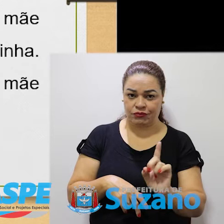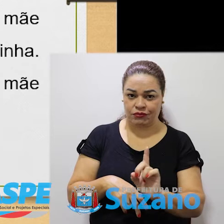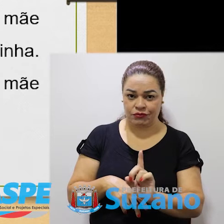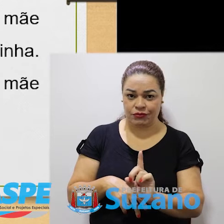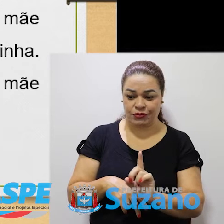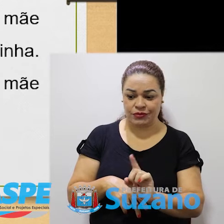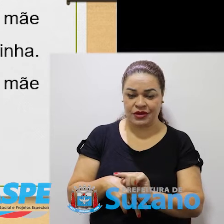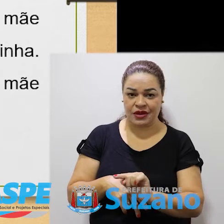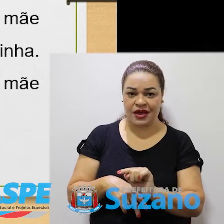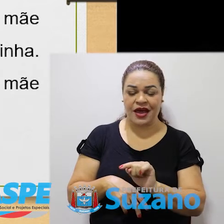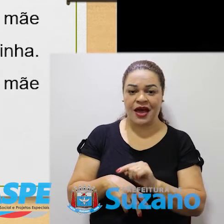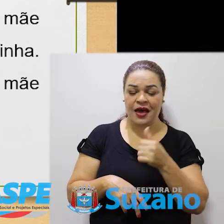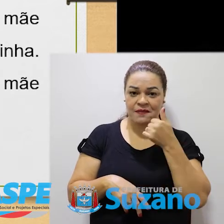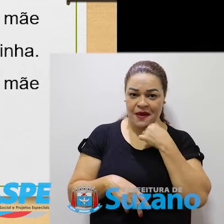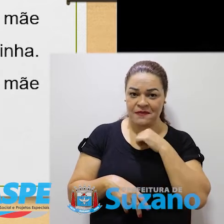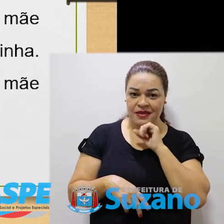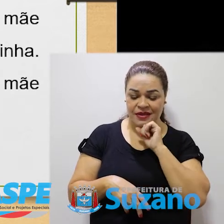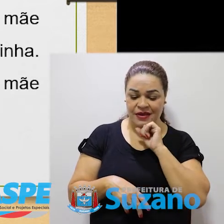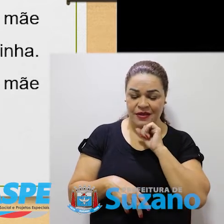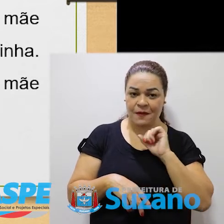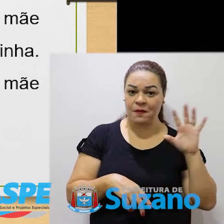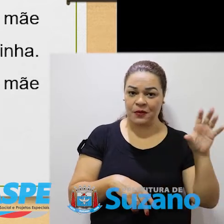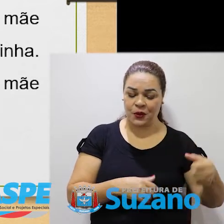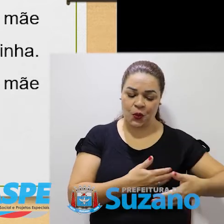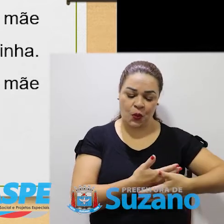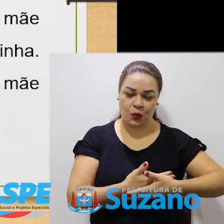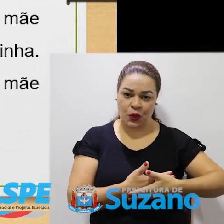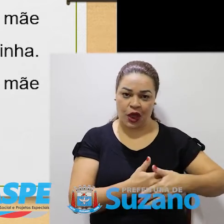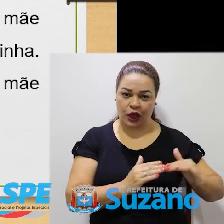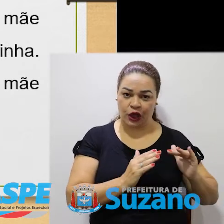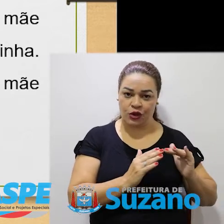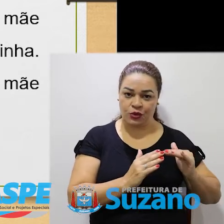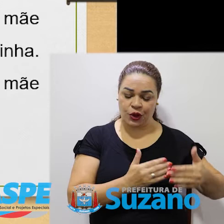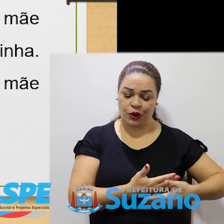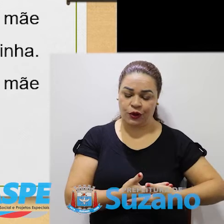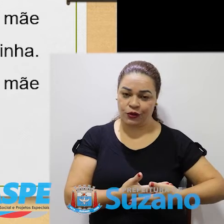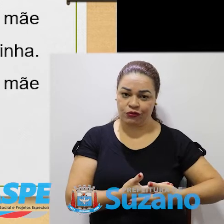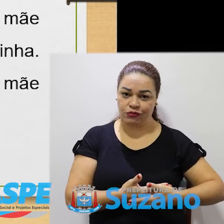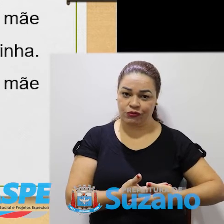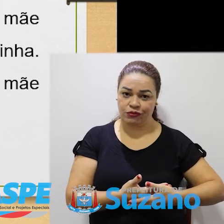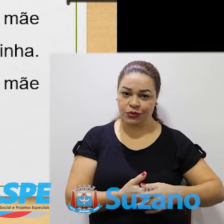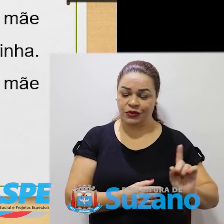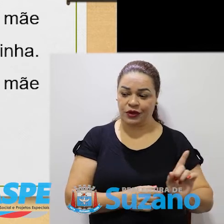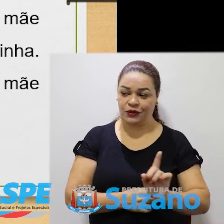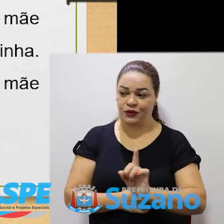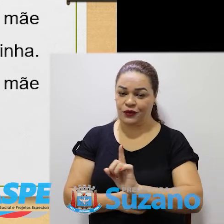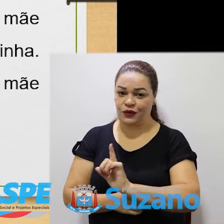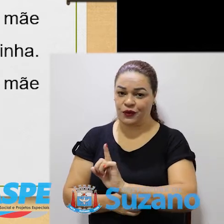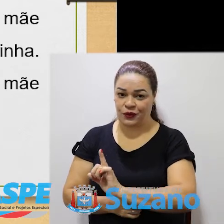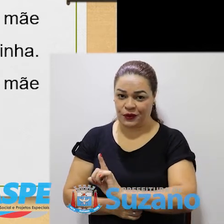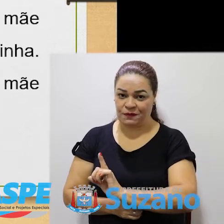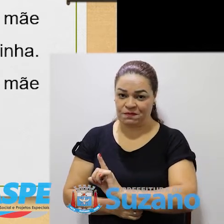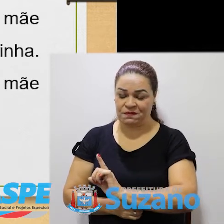como mágica, a menina pegou sua boneca, sua casa de boneca, e então ficou estupefato. E foi para casa perguntar à